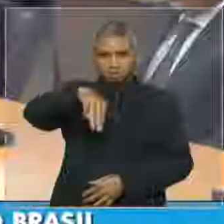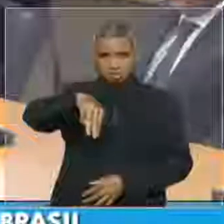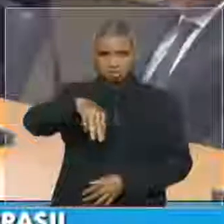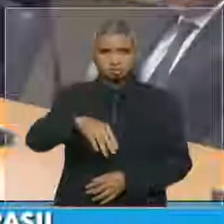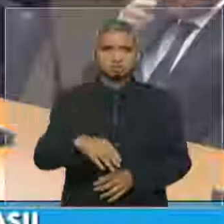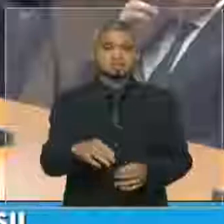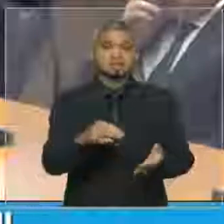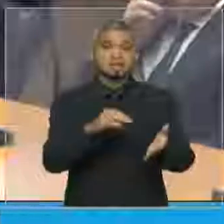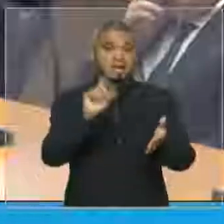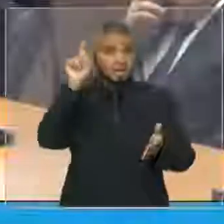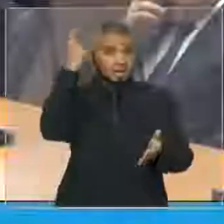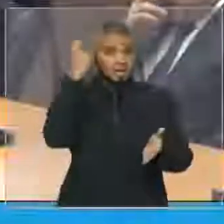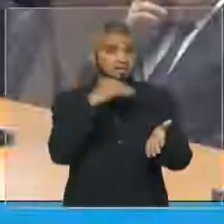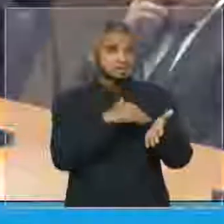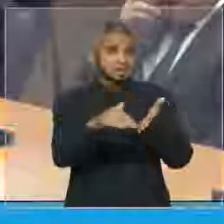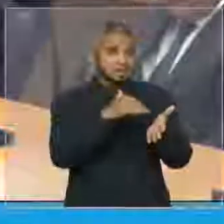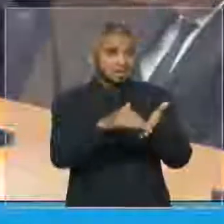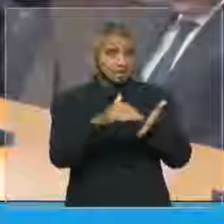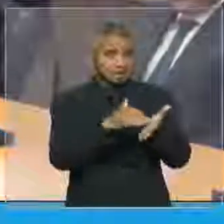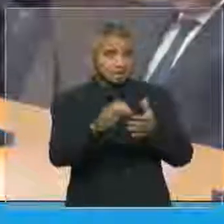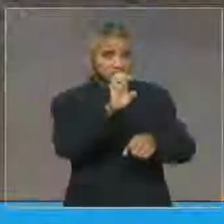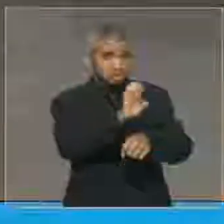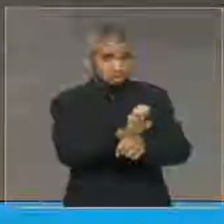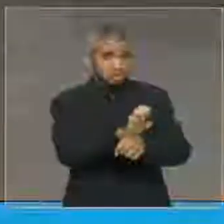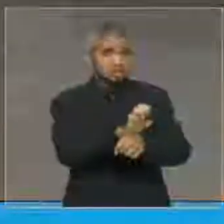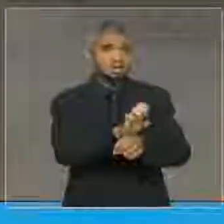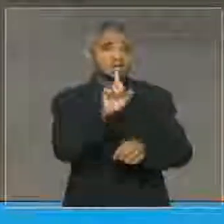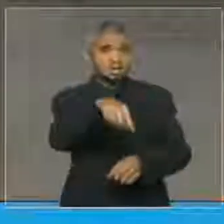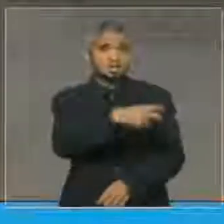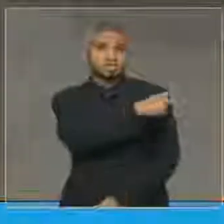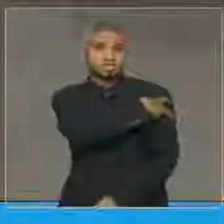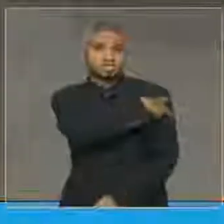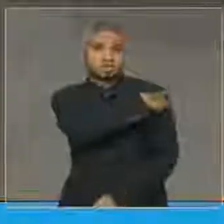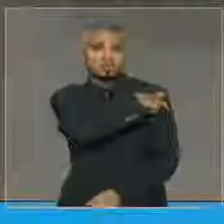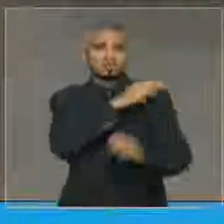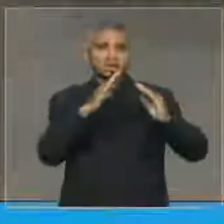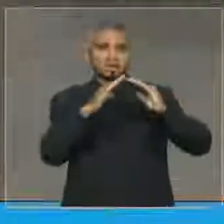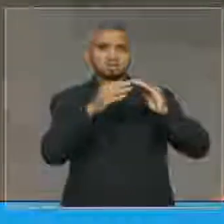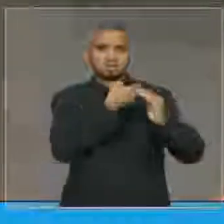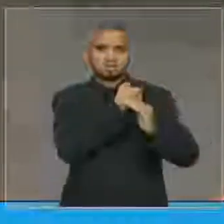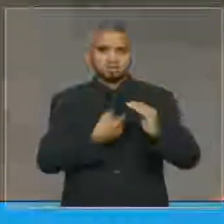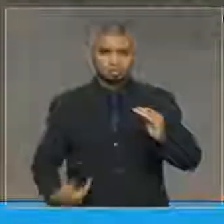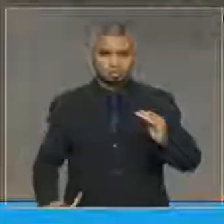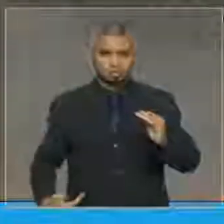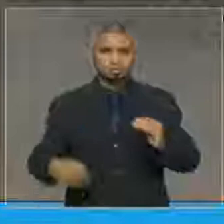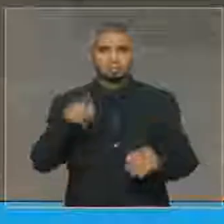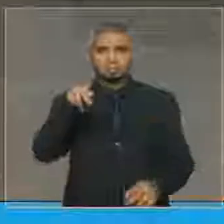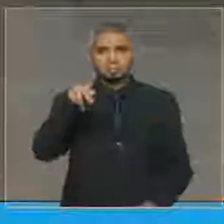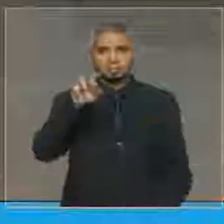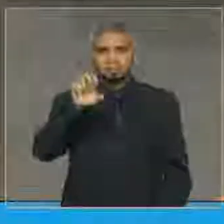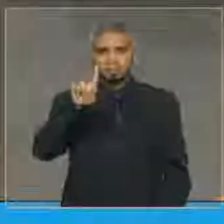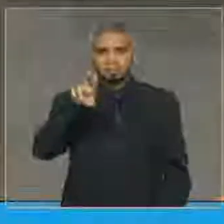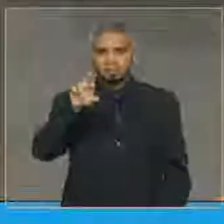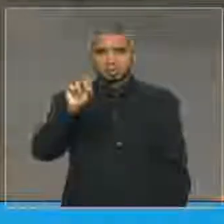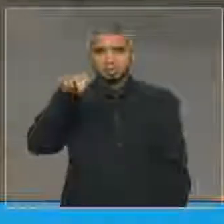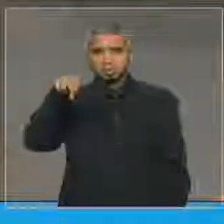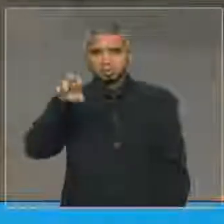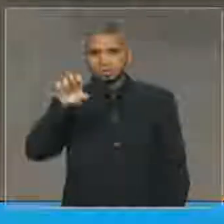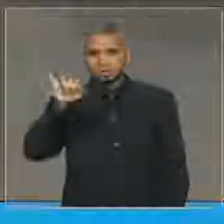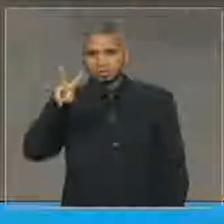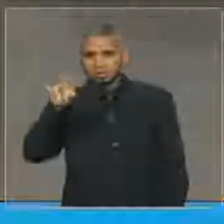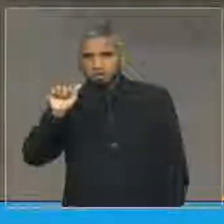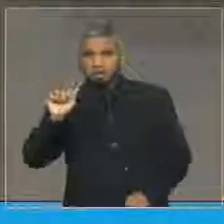de Estado, chefe da Casa Civil do governador Pedro Neiva, fundador da Universidade Federal do Maranhão, do curso de